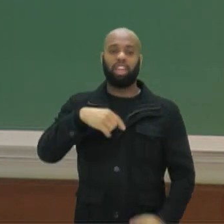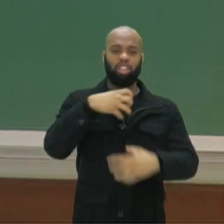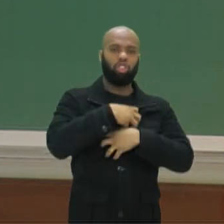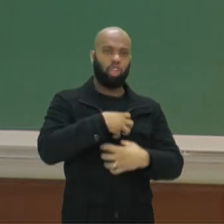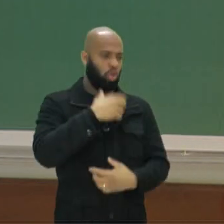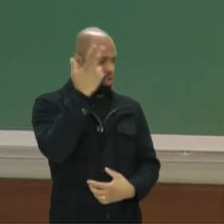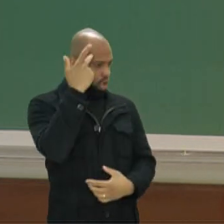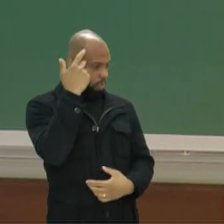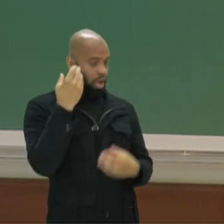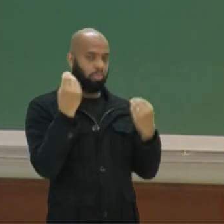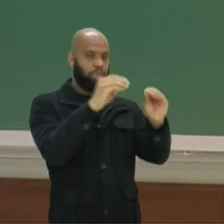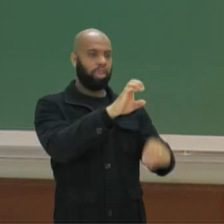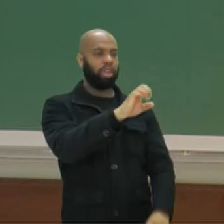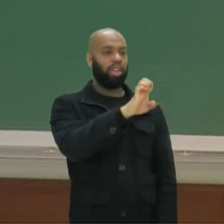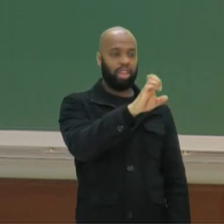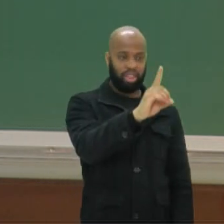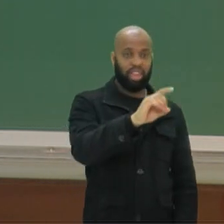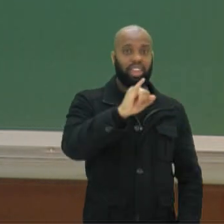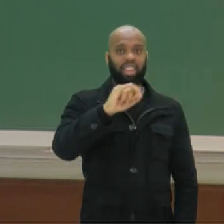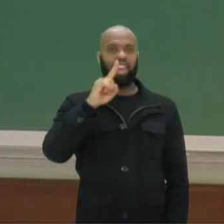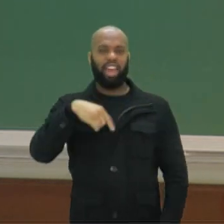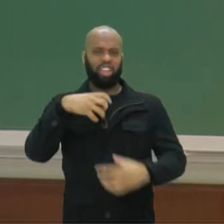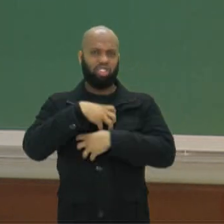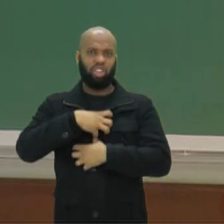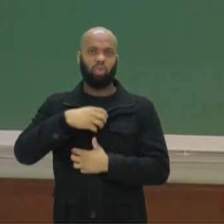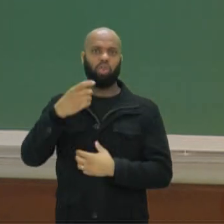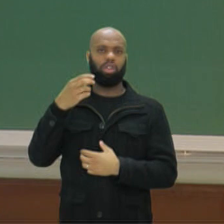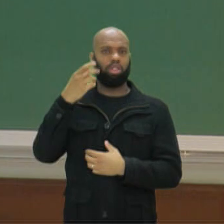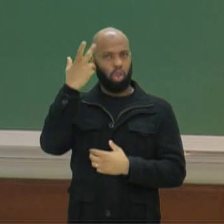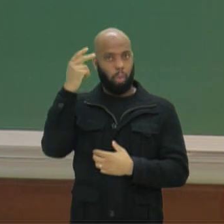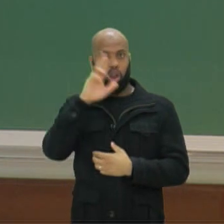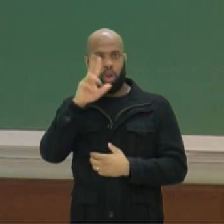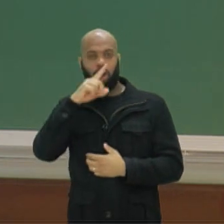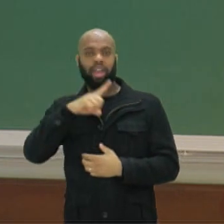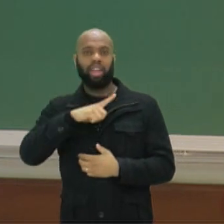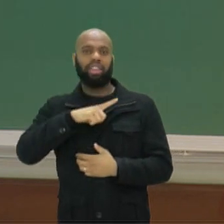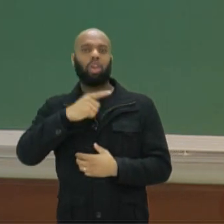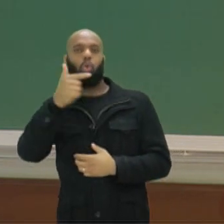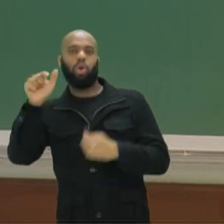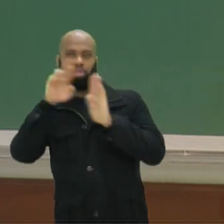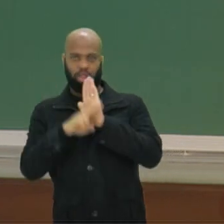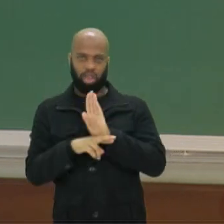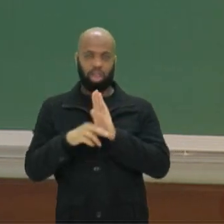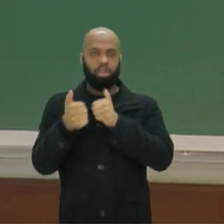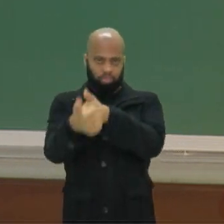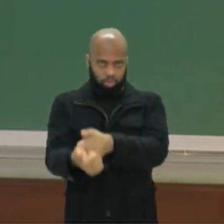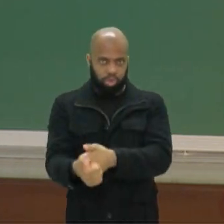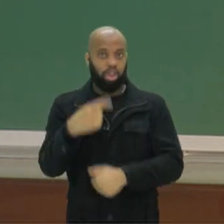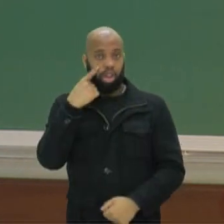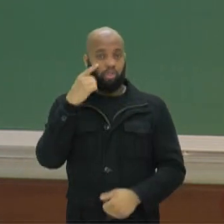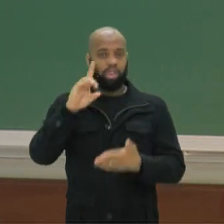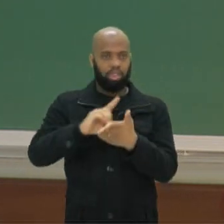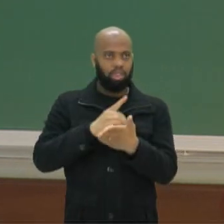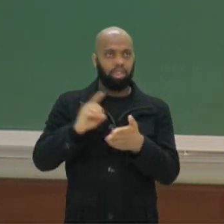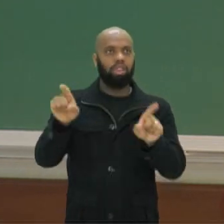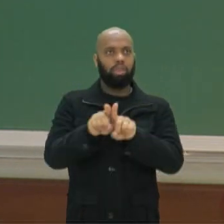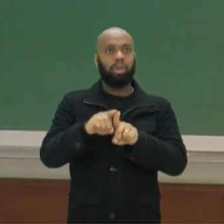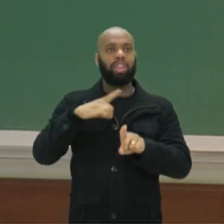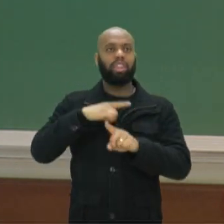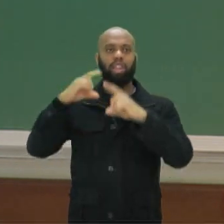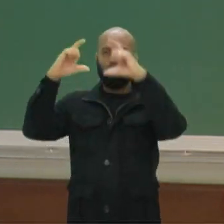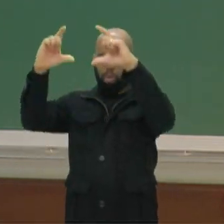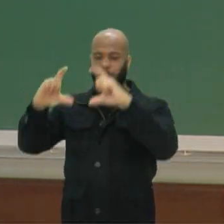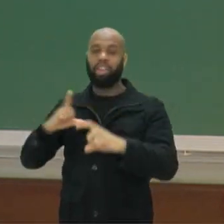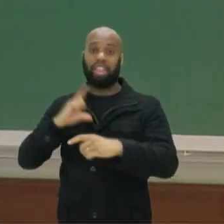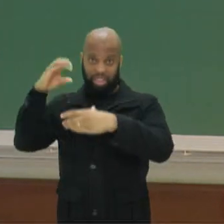coloca ed. Se for irregular, daí cada um tem o seu. Portanto, o dicionário vai ser importantíssimo. E os verbos, eles estão aqui entre